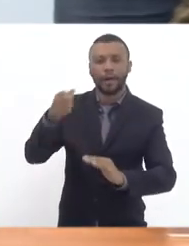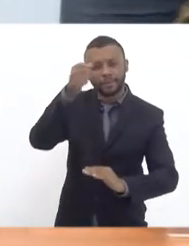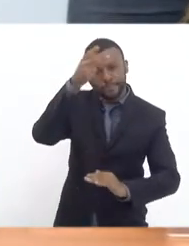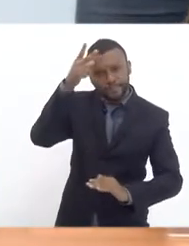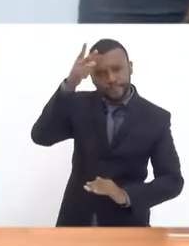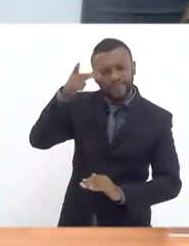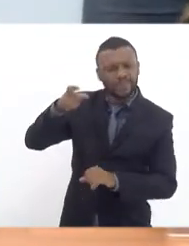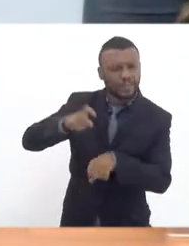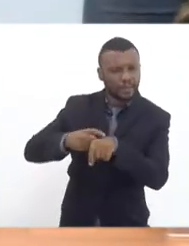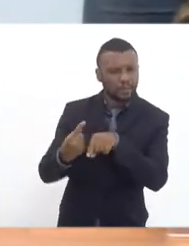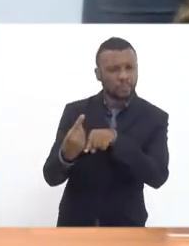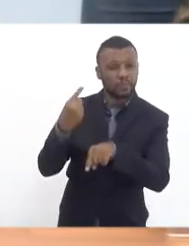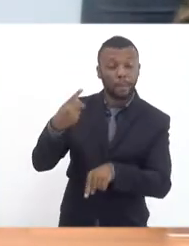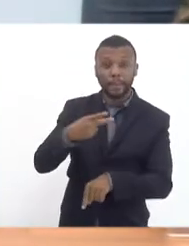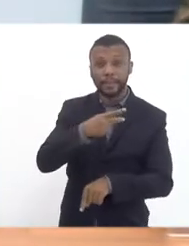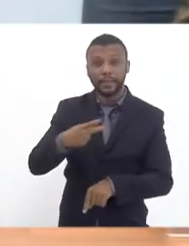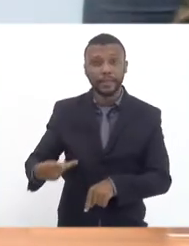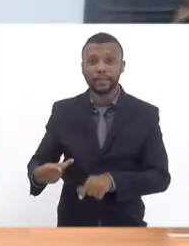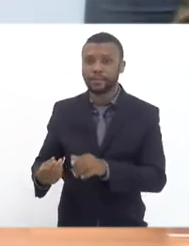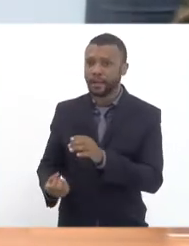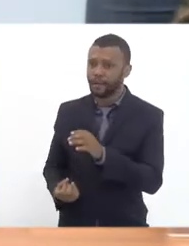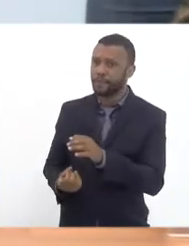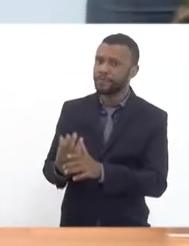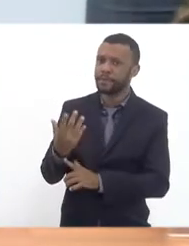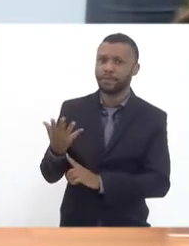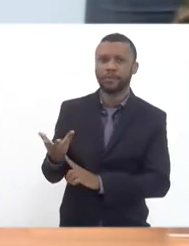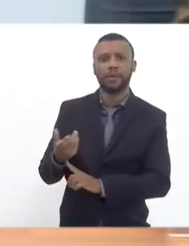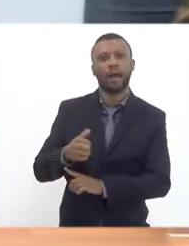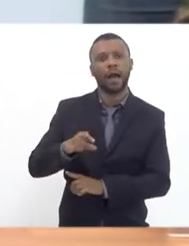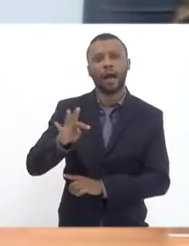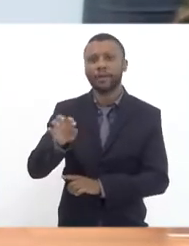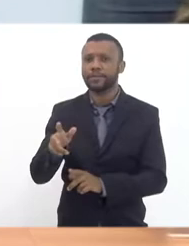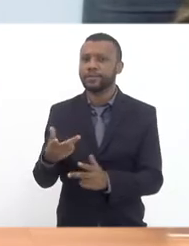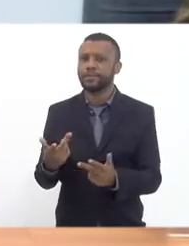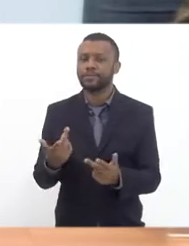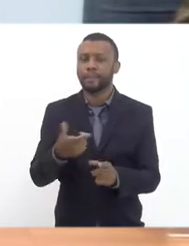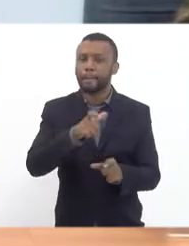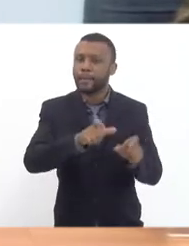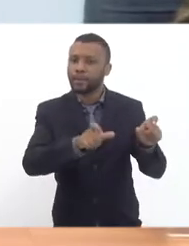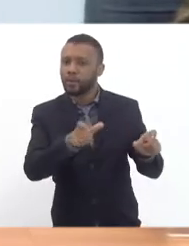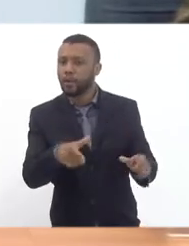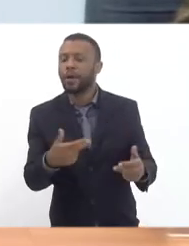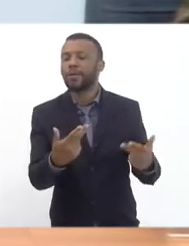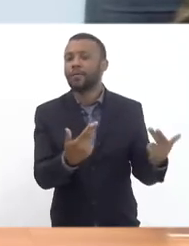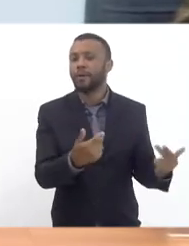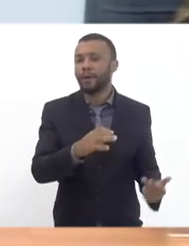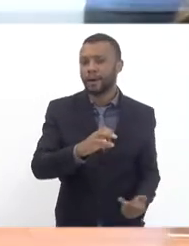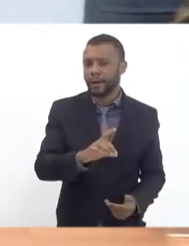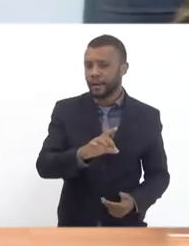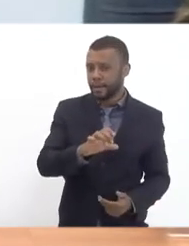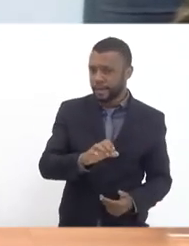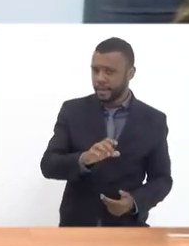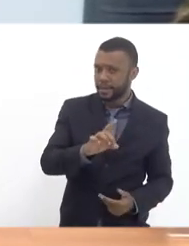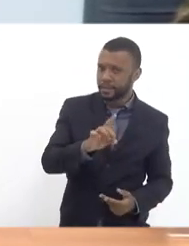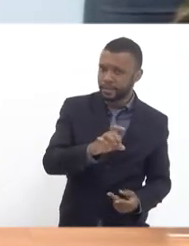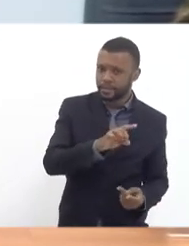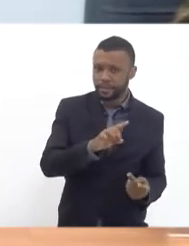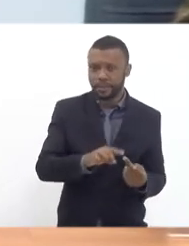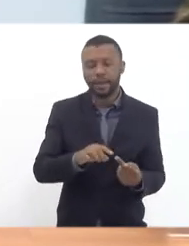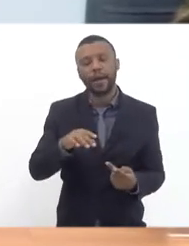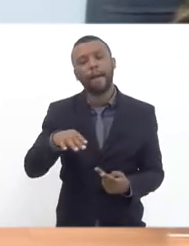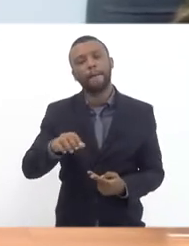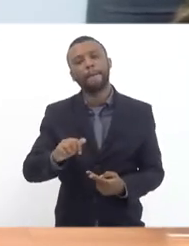presidente da Fundação de Artes, e assim, pessoas como a Cleise, a mãe Márcia e outros amigos que